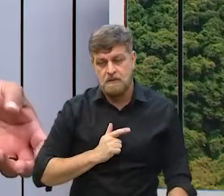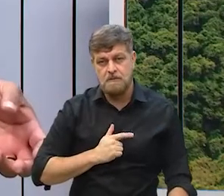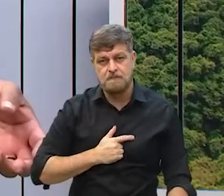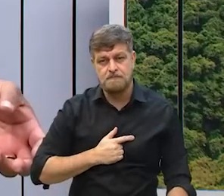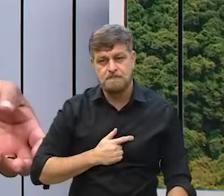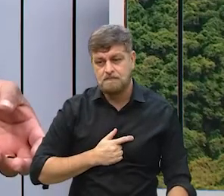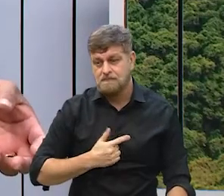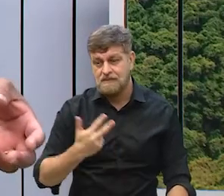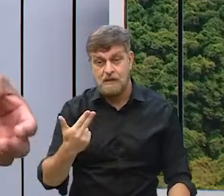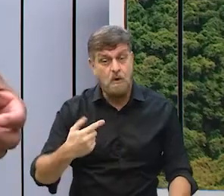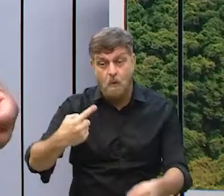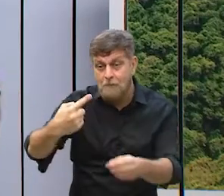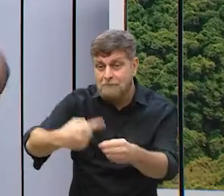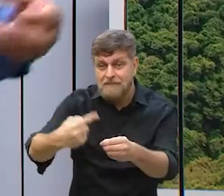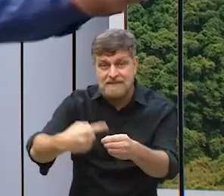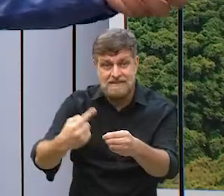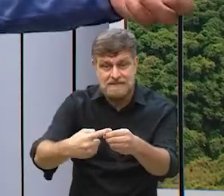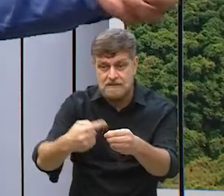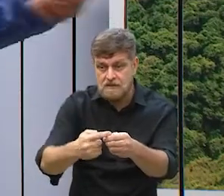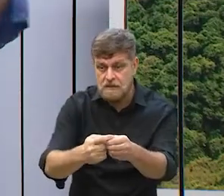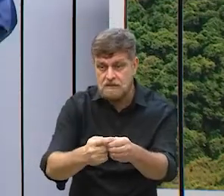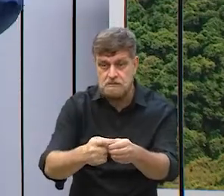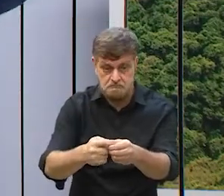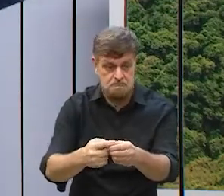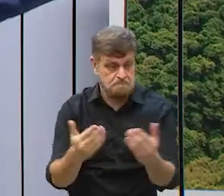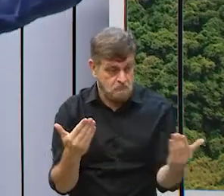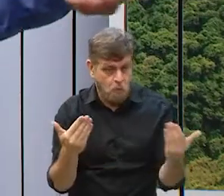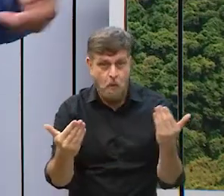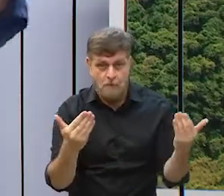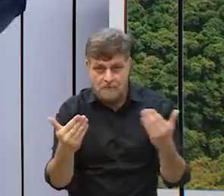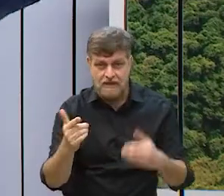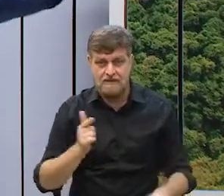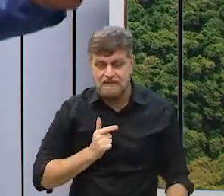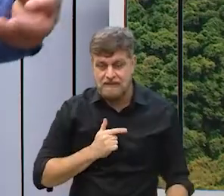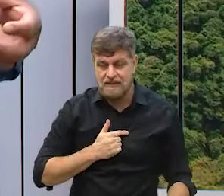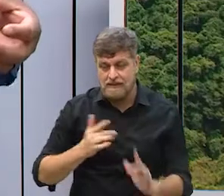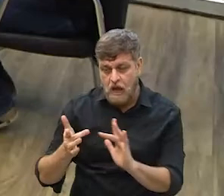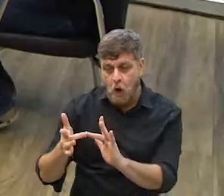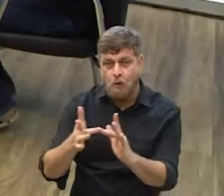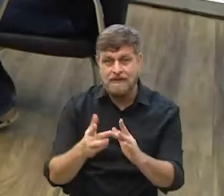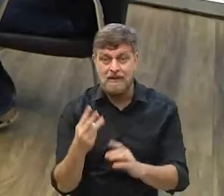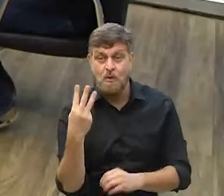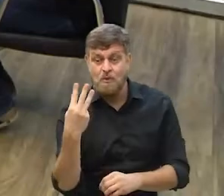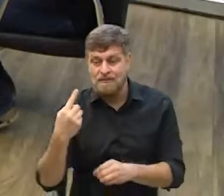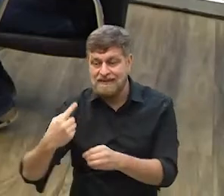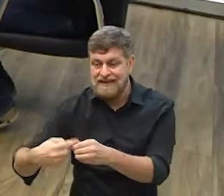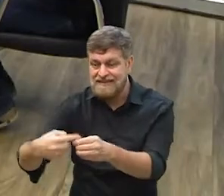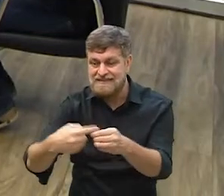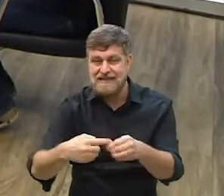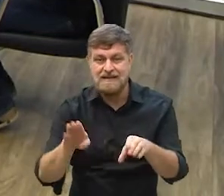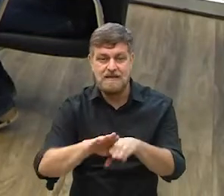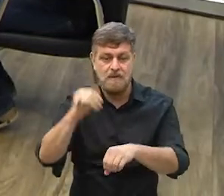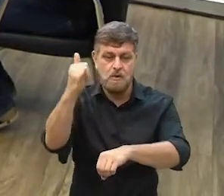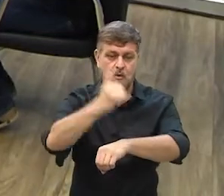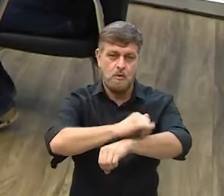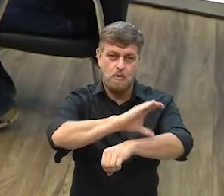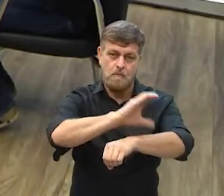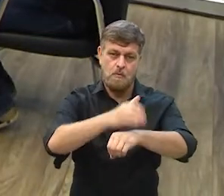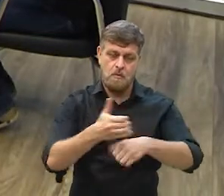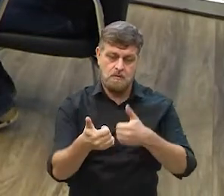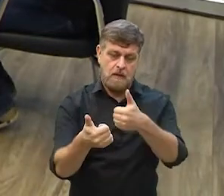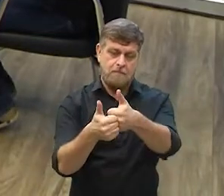cidade de porte médio que se comunica com as outras 3 cidades que estão ali do lado, o aeroporto, entende?